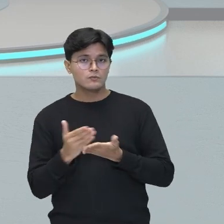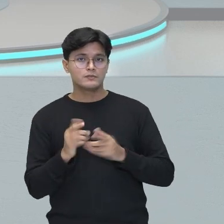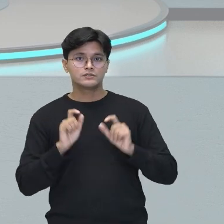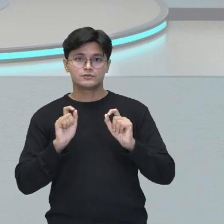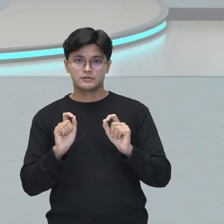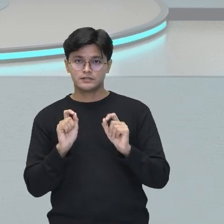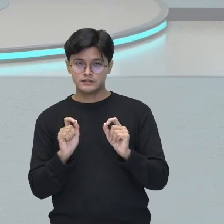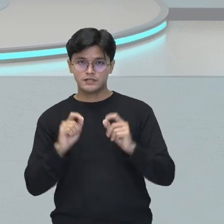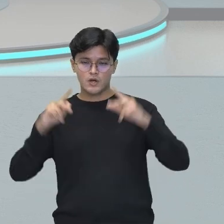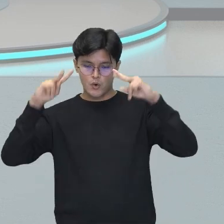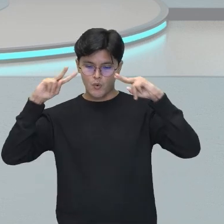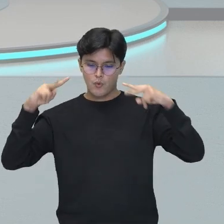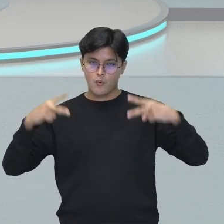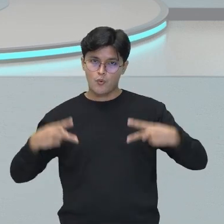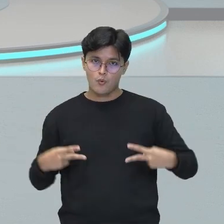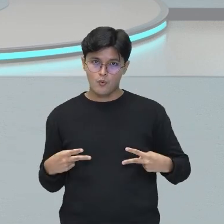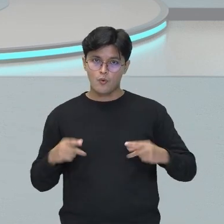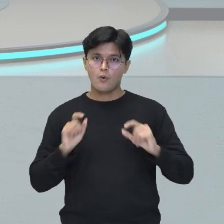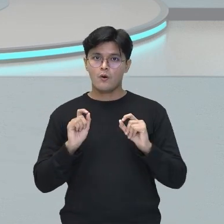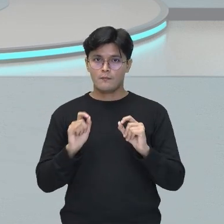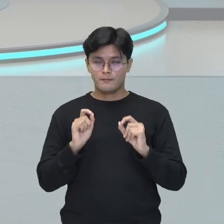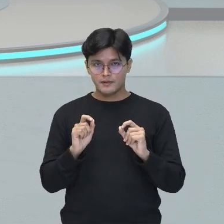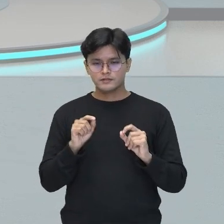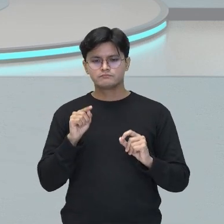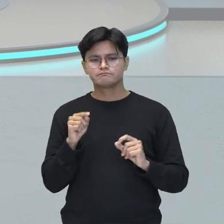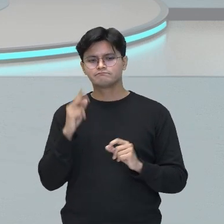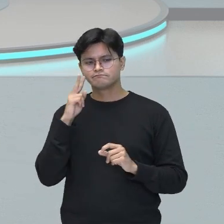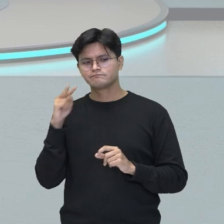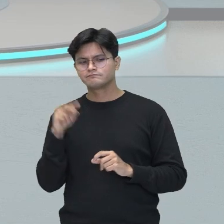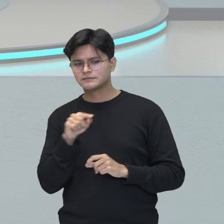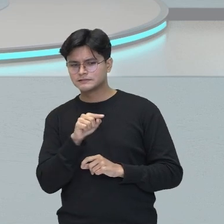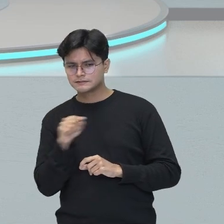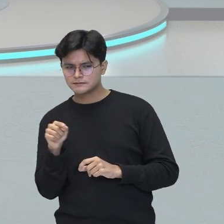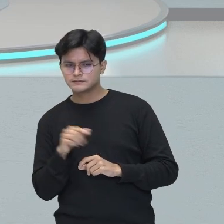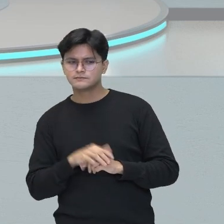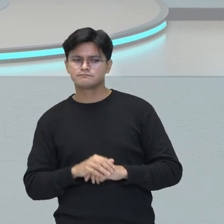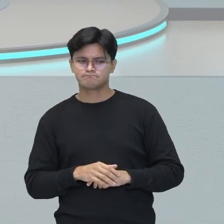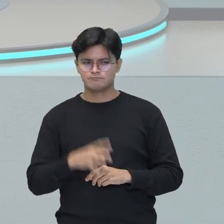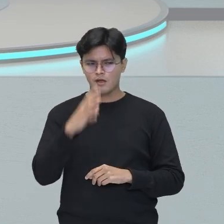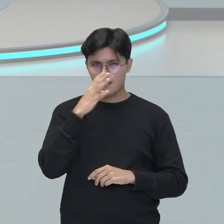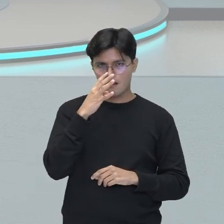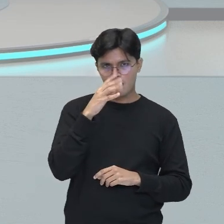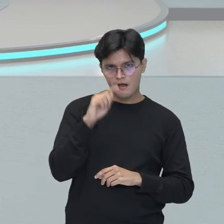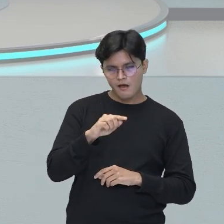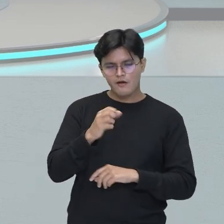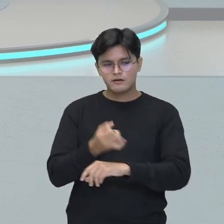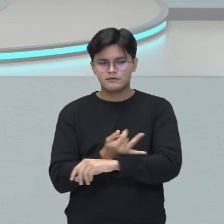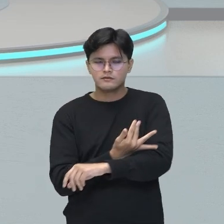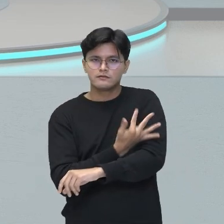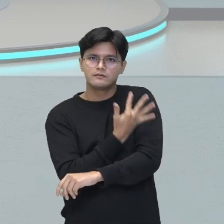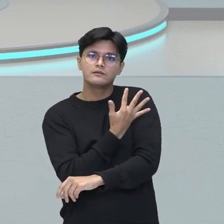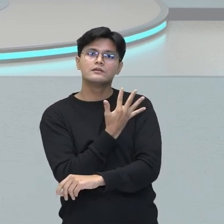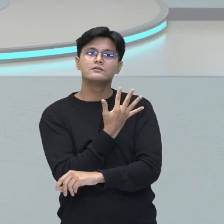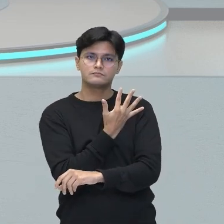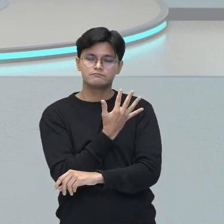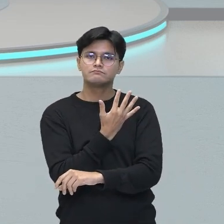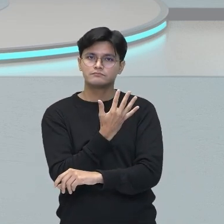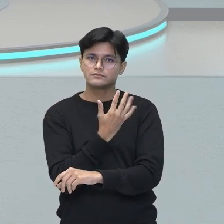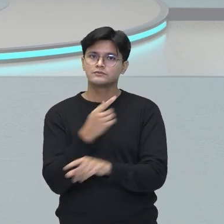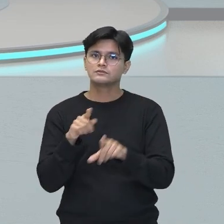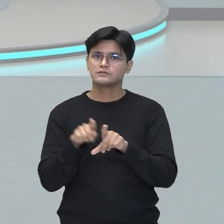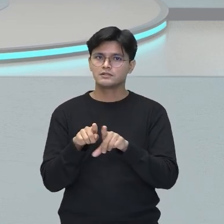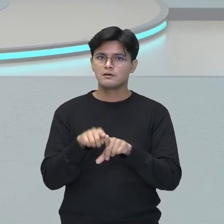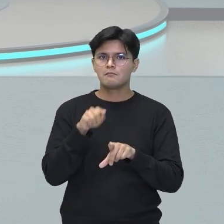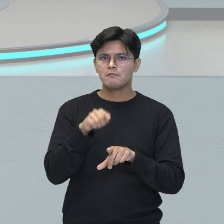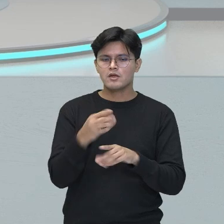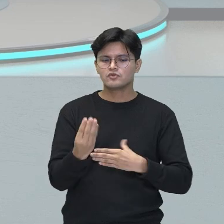homem ser observado com as suas emoções né com tudo que ele é e com